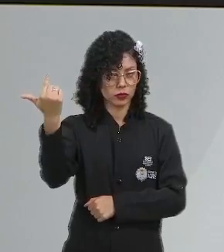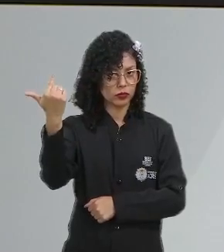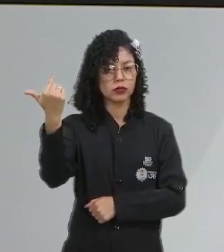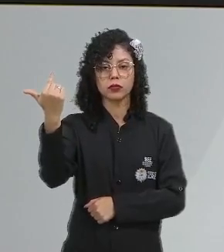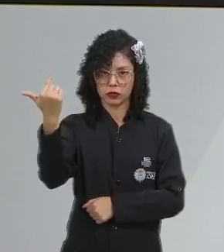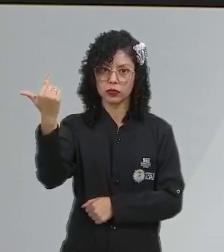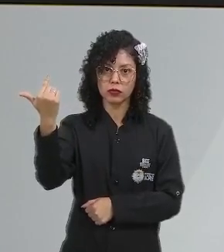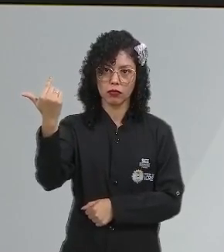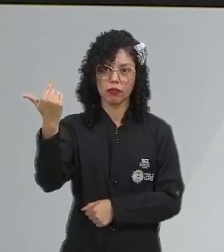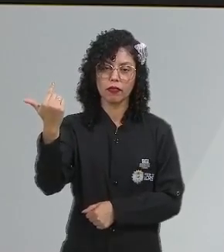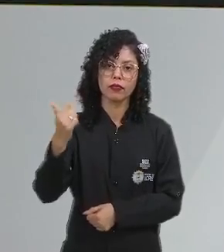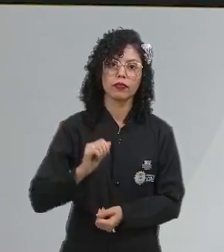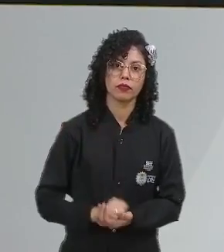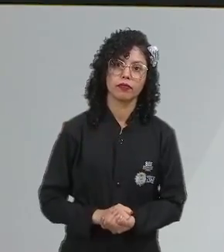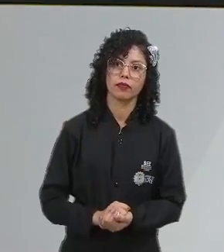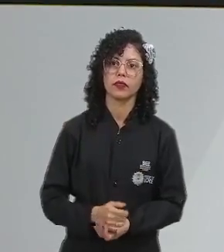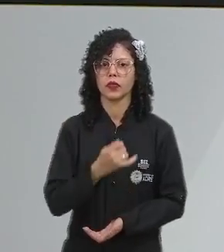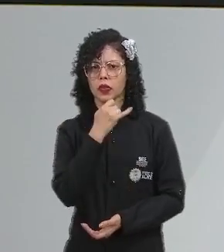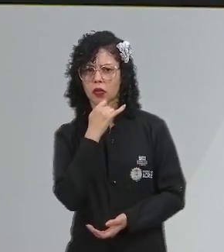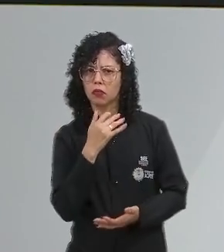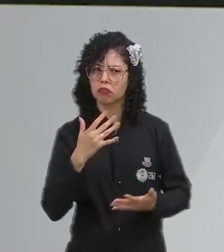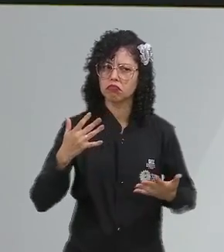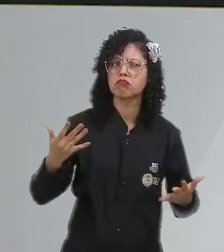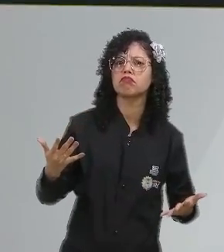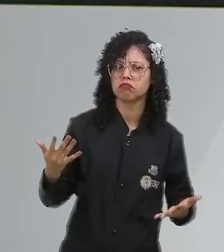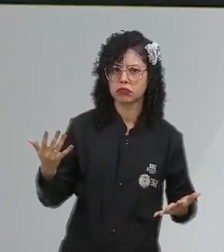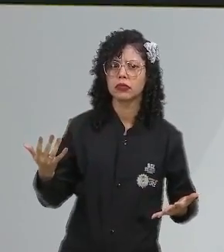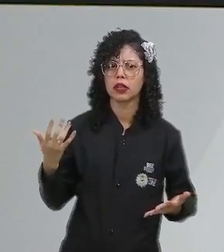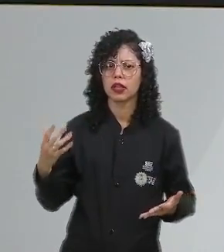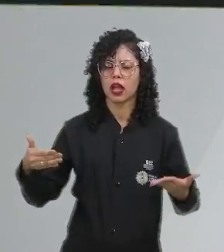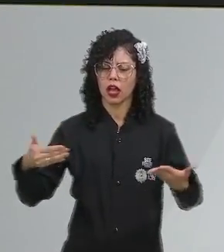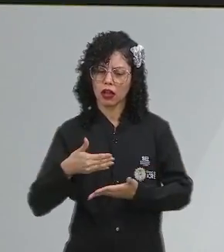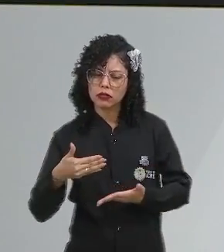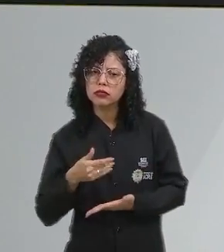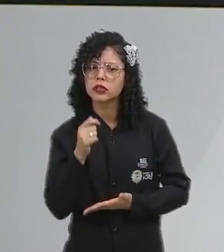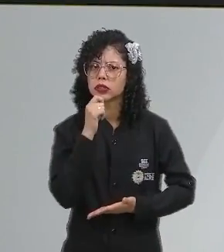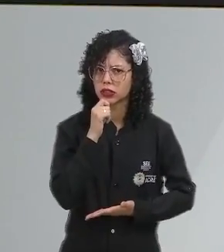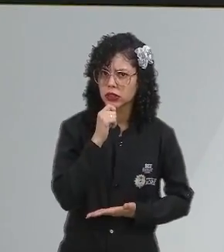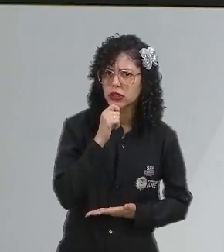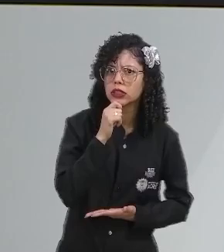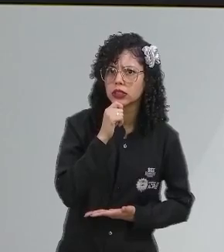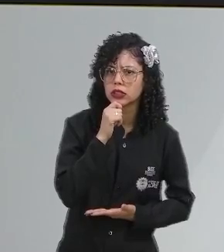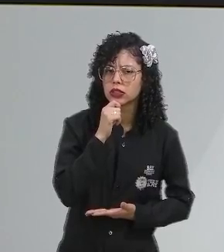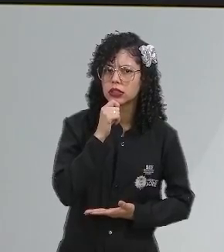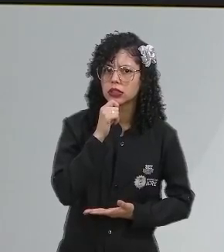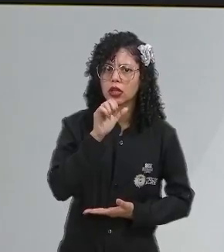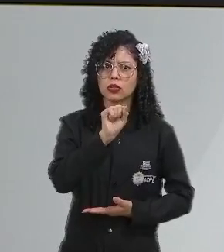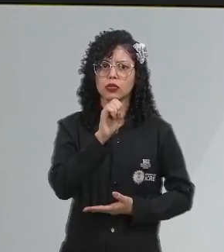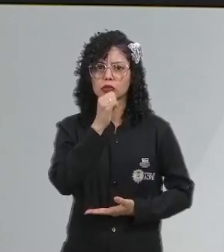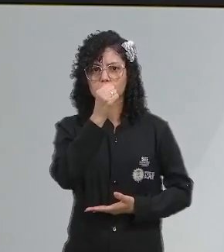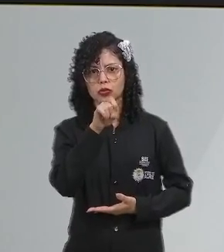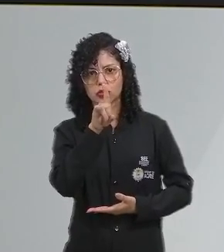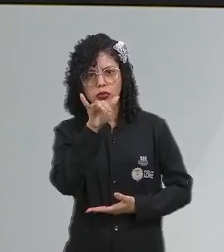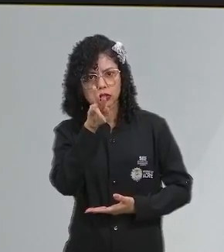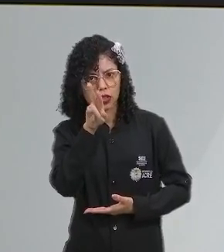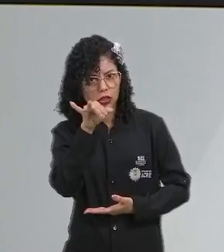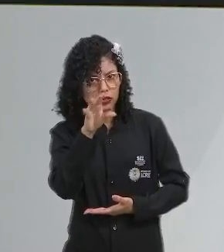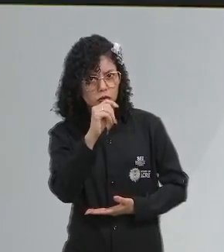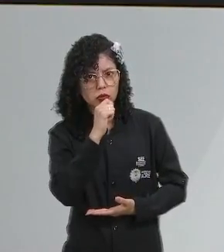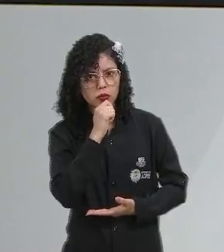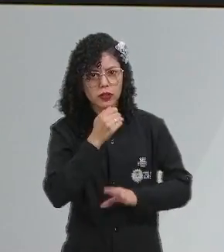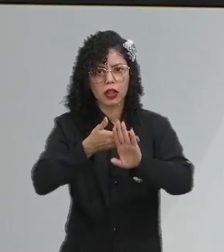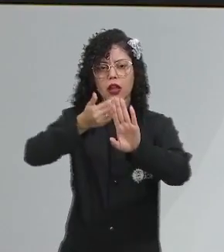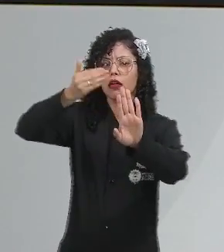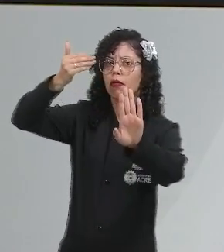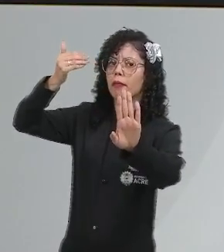ideologia recém-nascida. No caso, recém-nascida não, né, mas recém-instalada, que era o socialismo, lá na União Soviética.